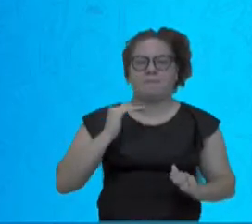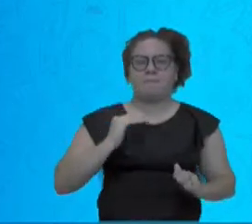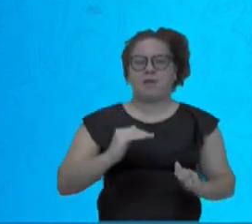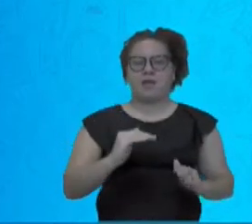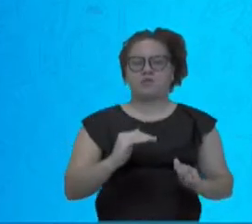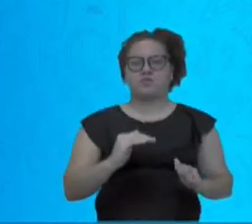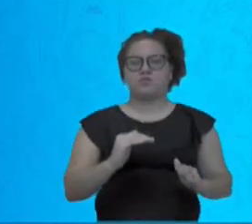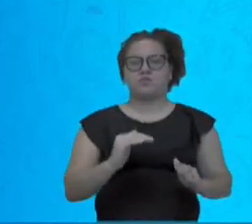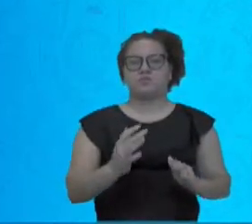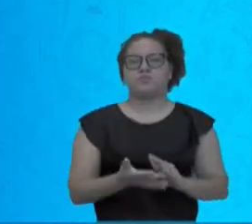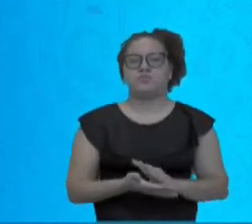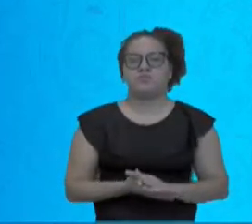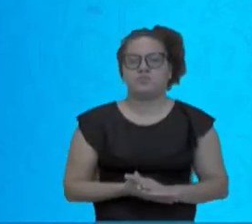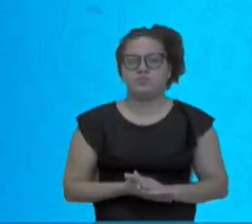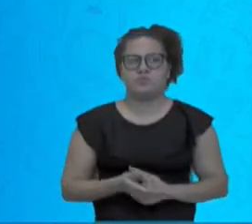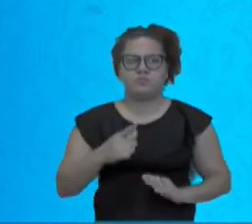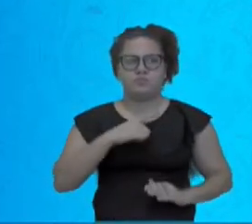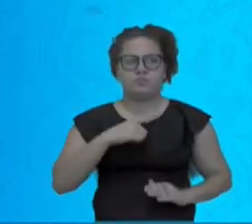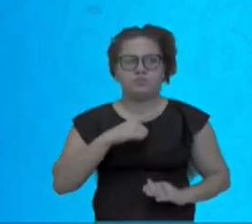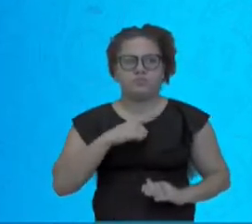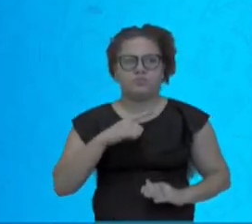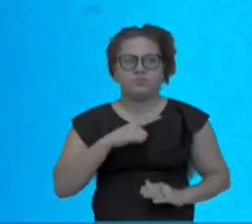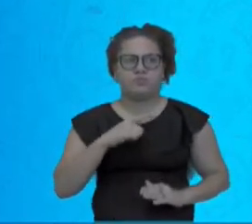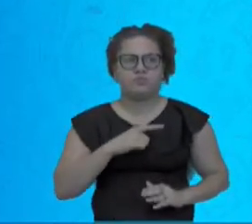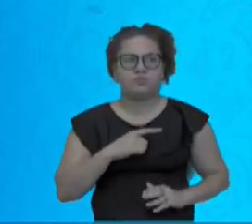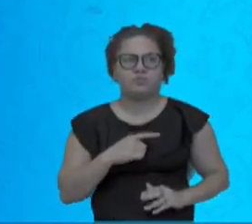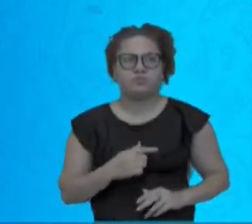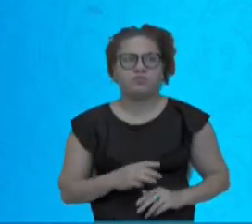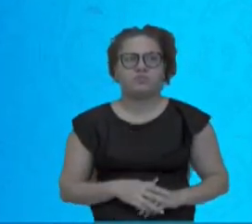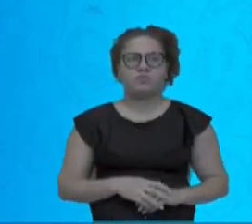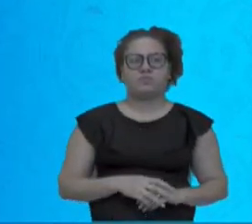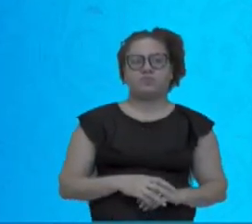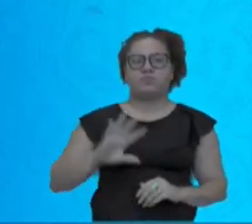de Capricórnio, nós temos o clima